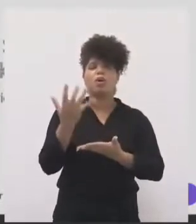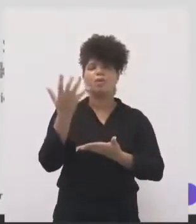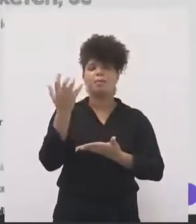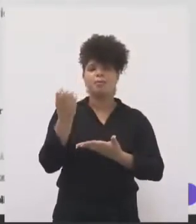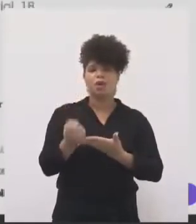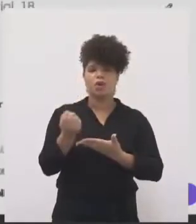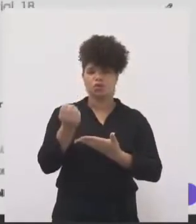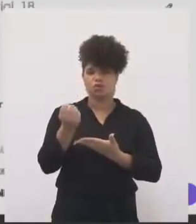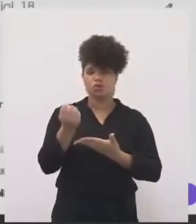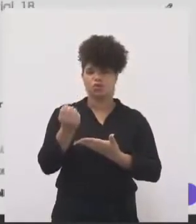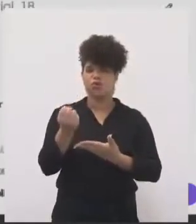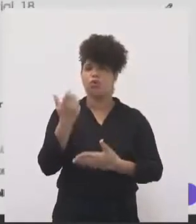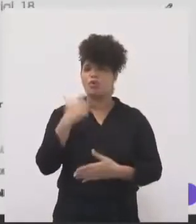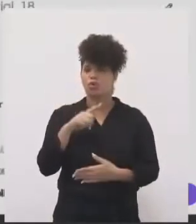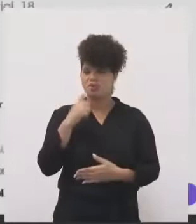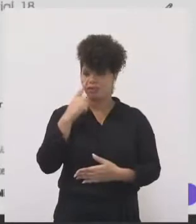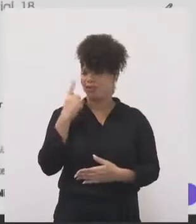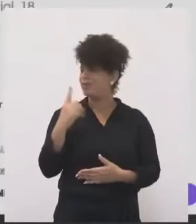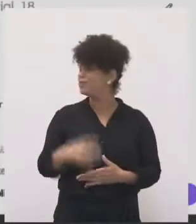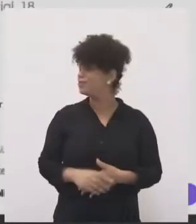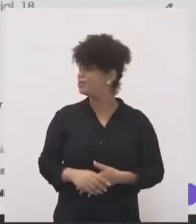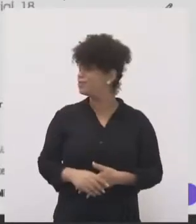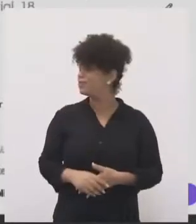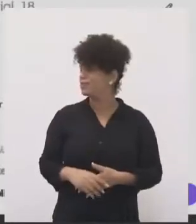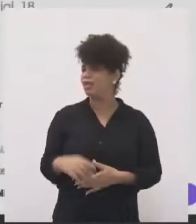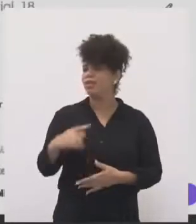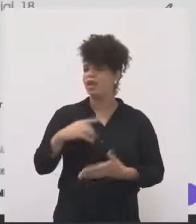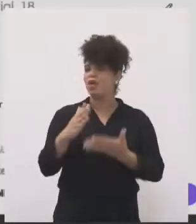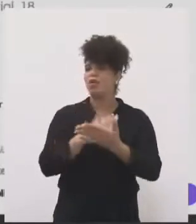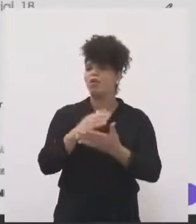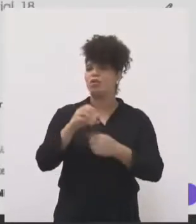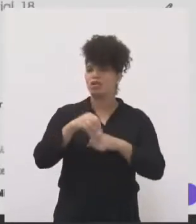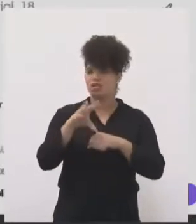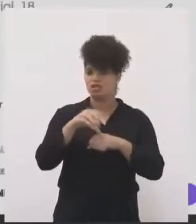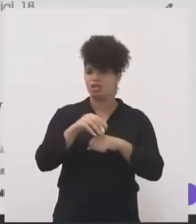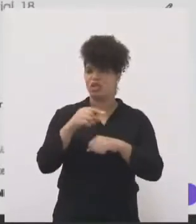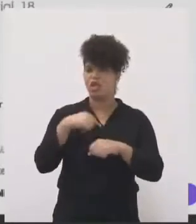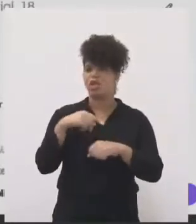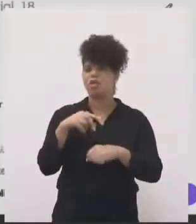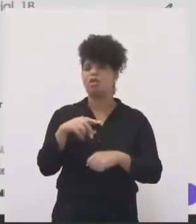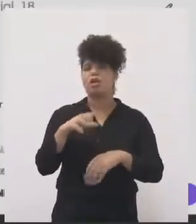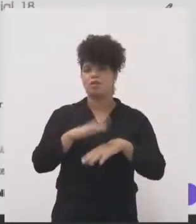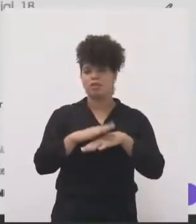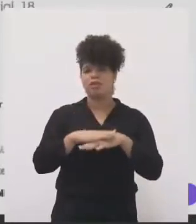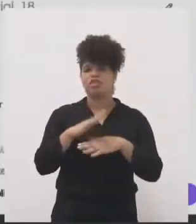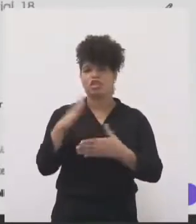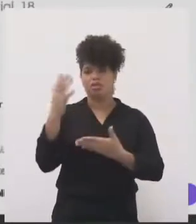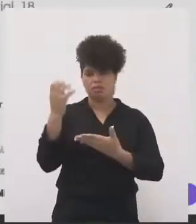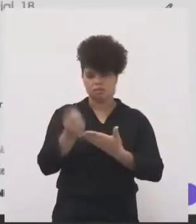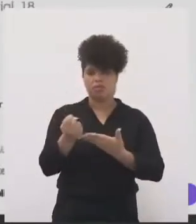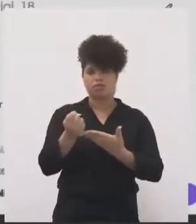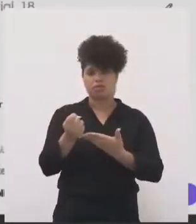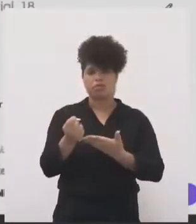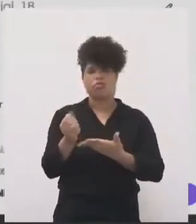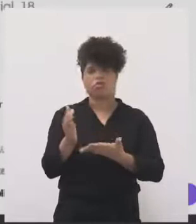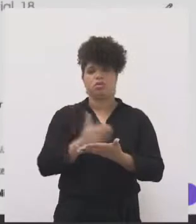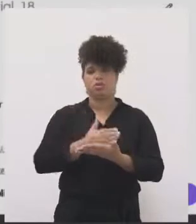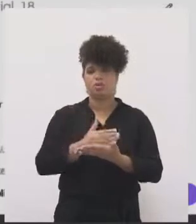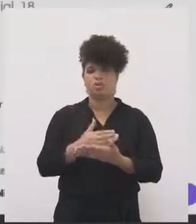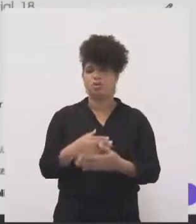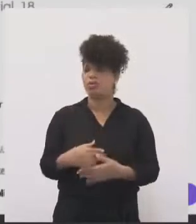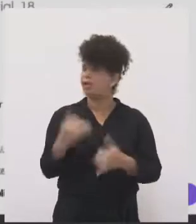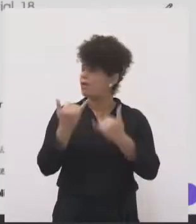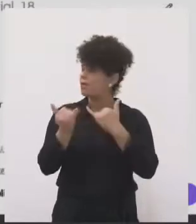Canva. Olha que legal, eu até tenho algumas fontes aqui que eu fiz o upload, algumas fontes que parece